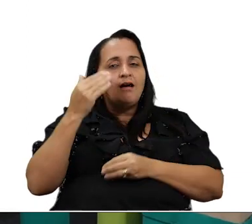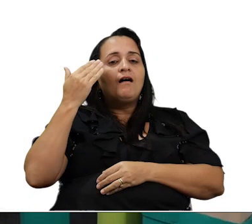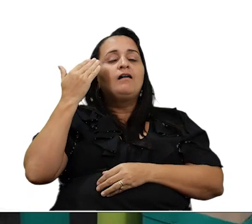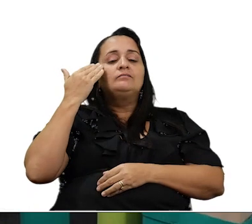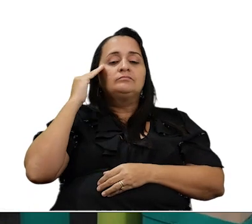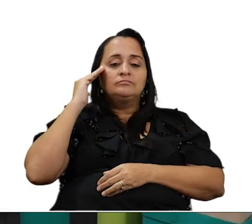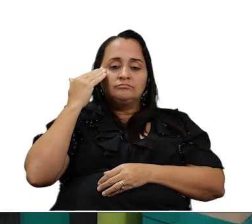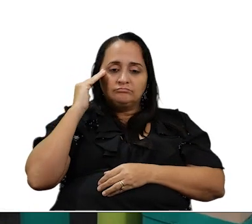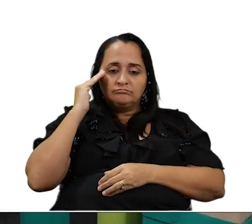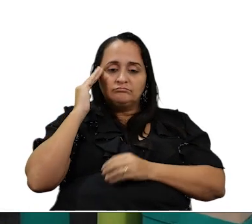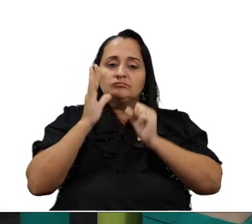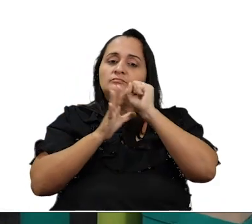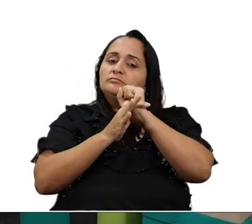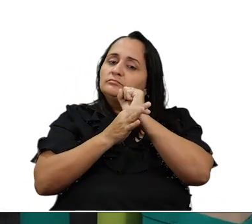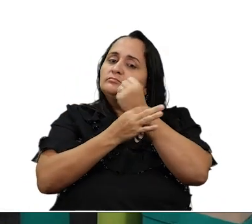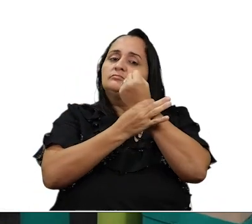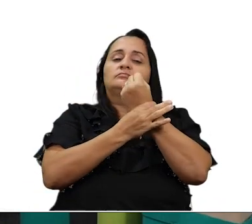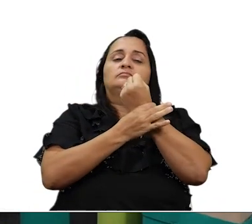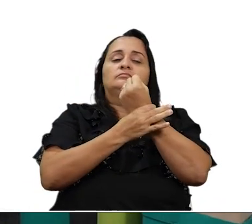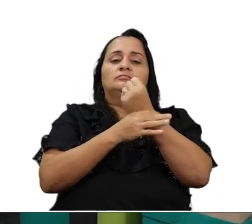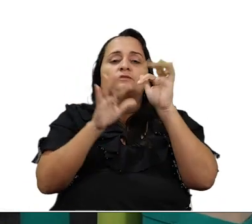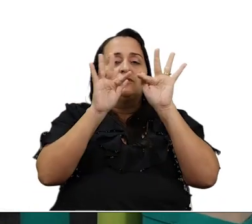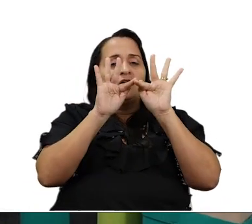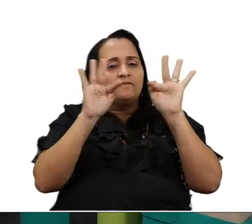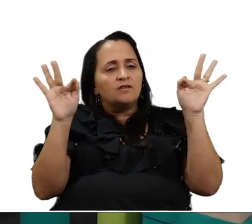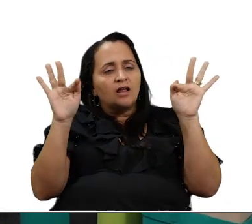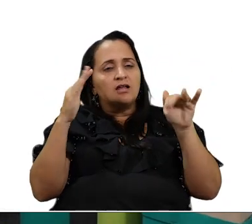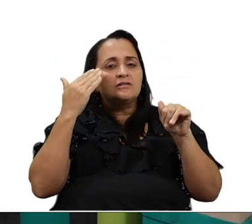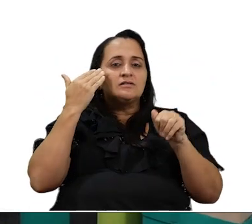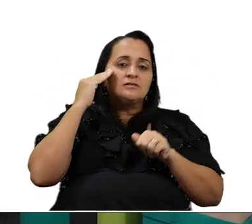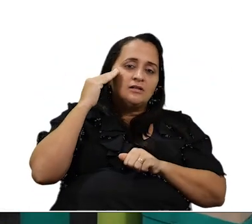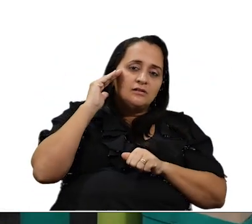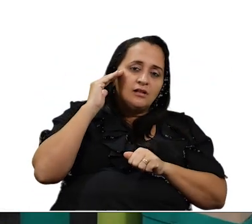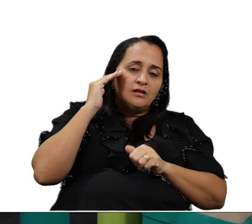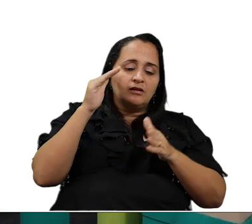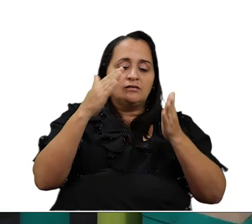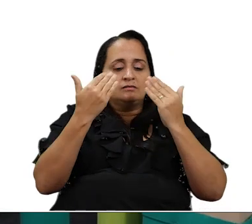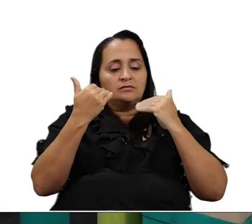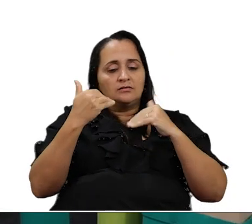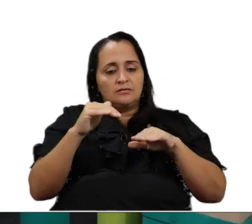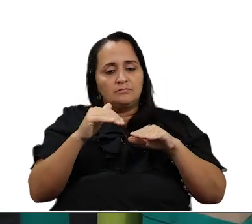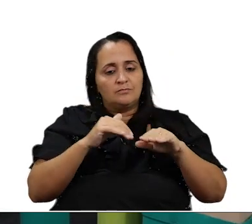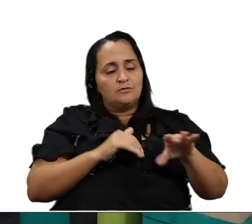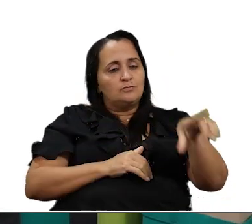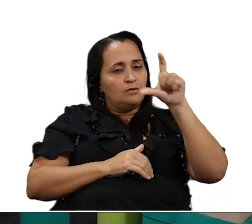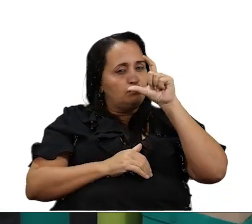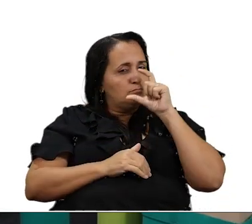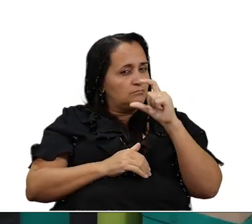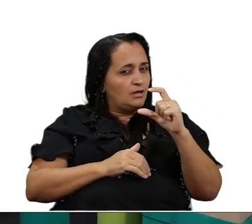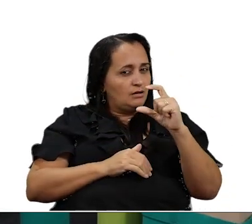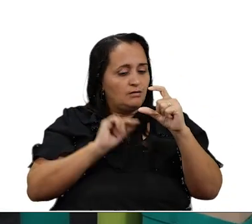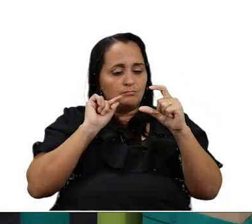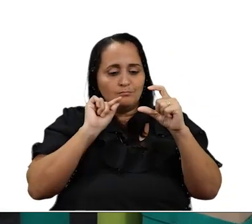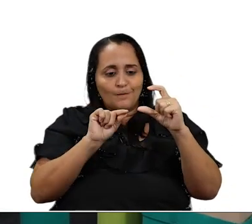precisa garantir a compreensão de uma frase, a compreensão depois de uma parte maior de um parágrafo, e